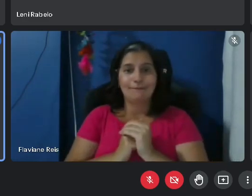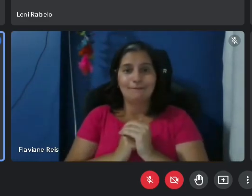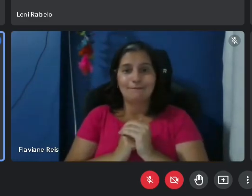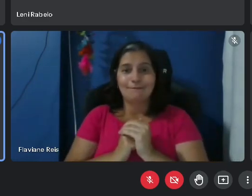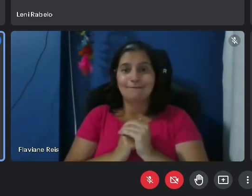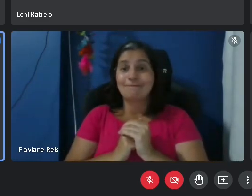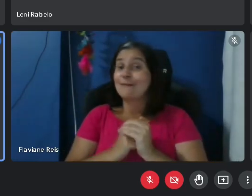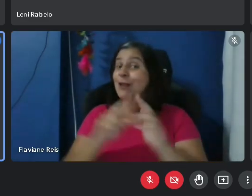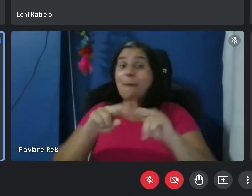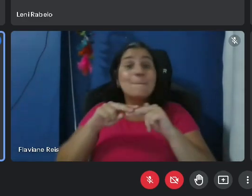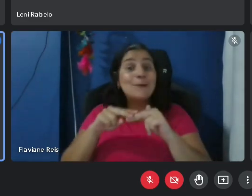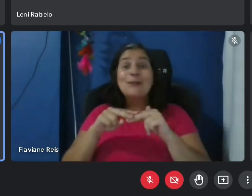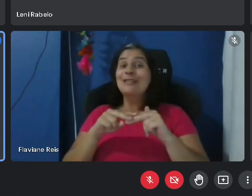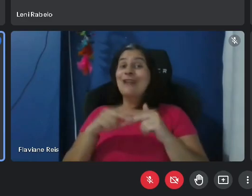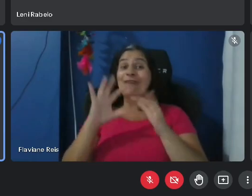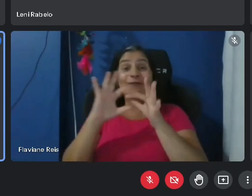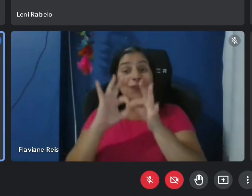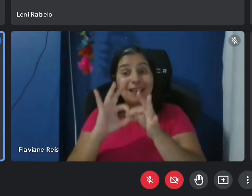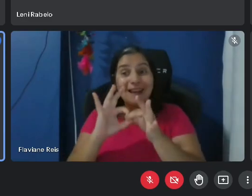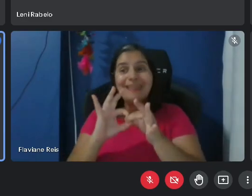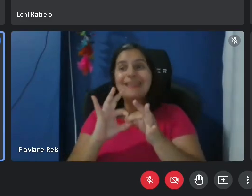exige muita luta, é uma coisa que exige